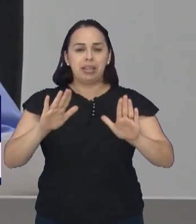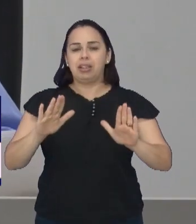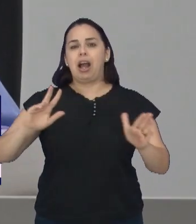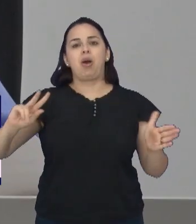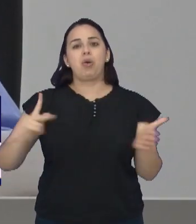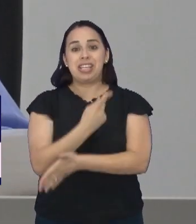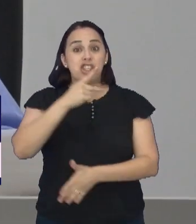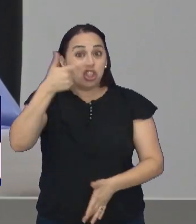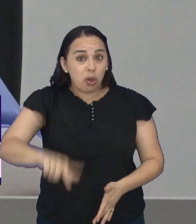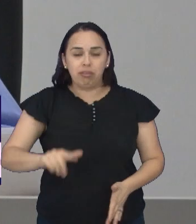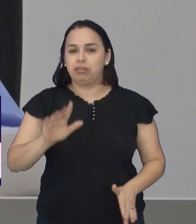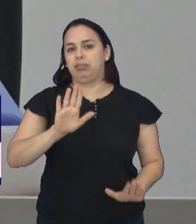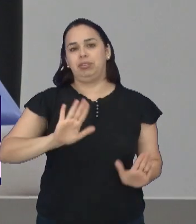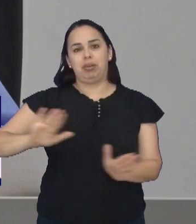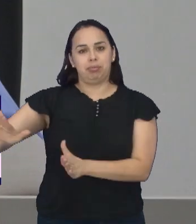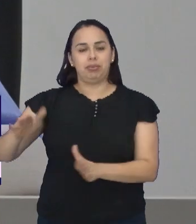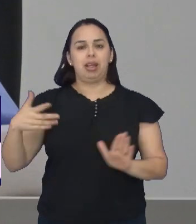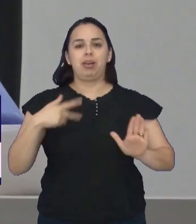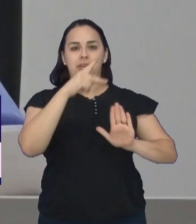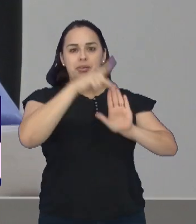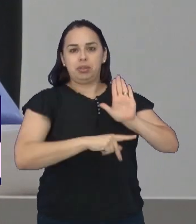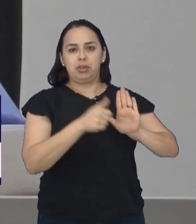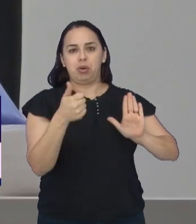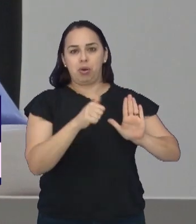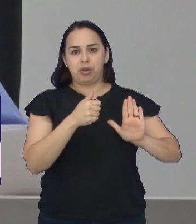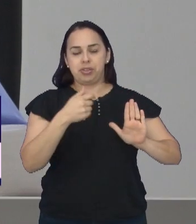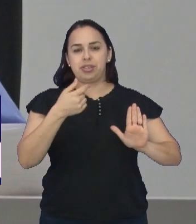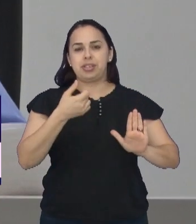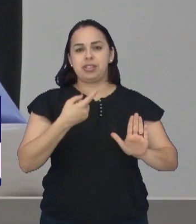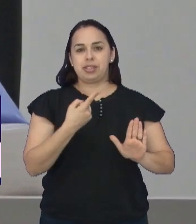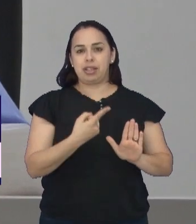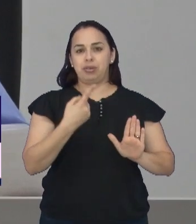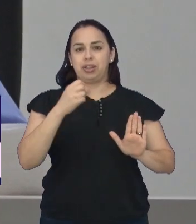o processo número